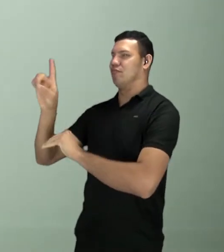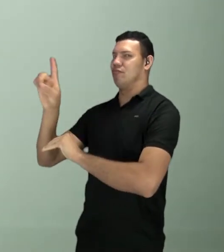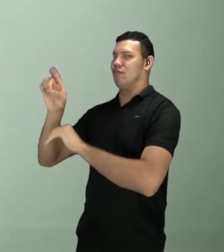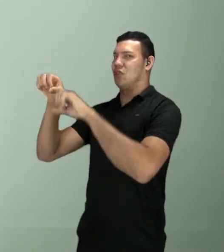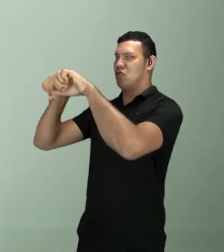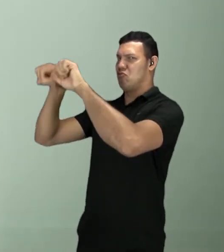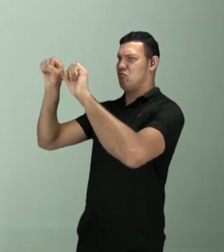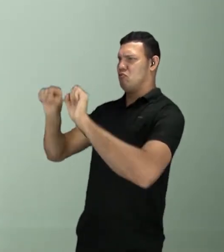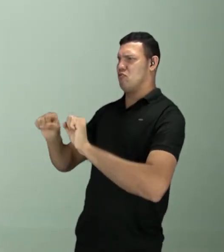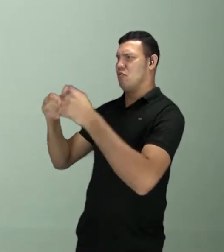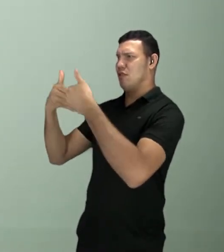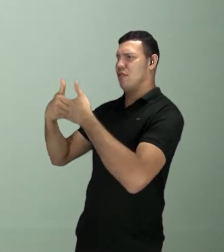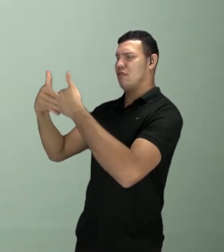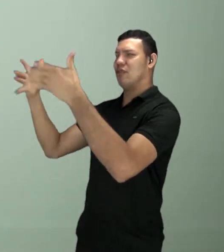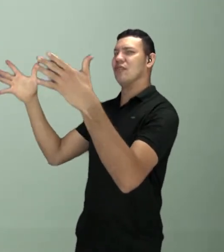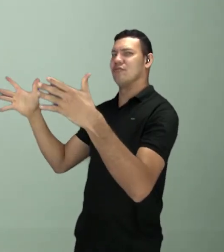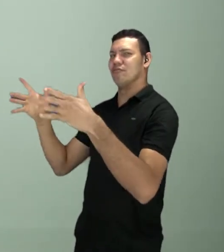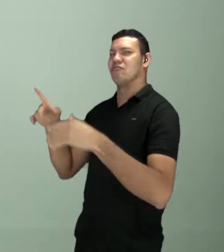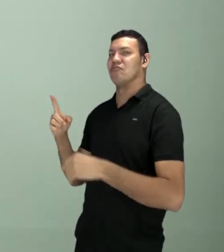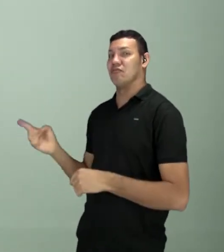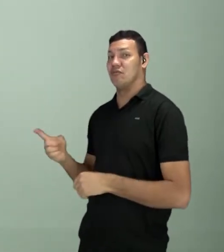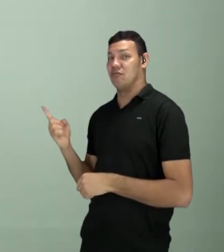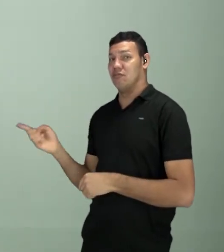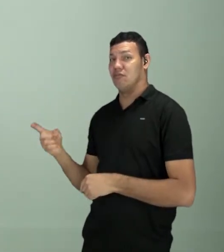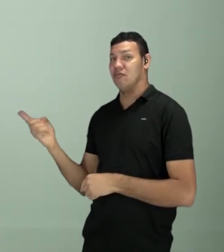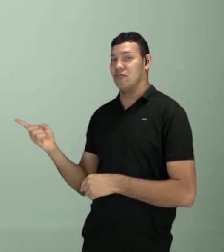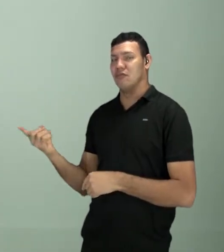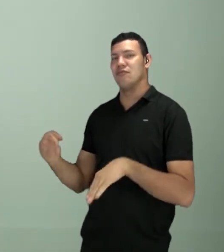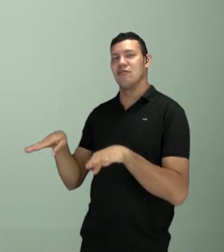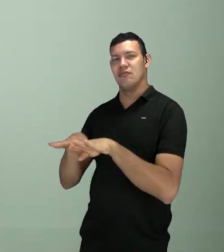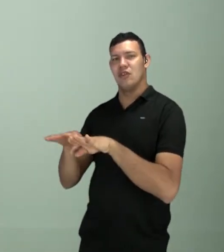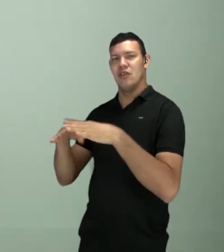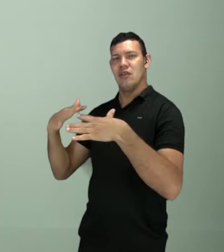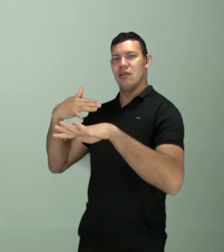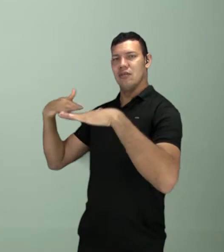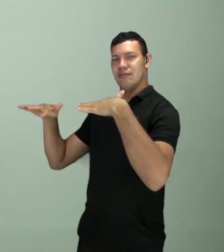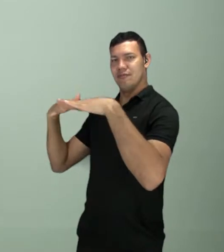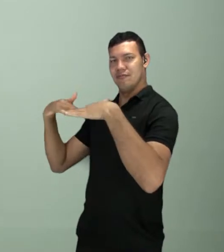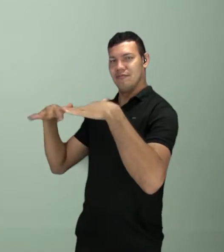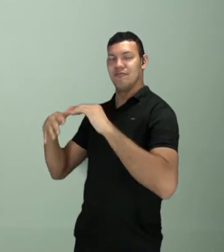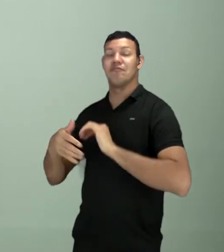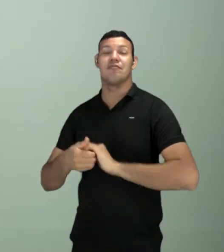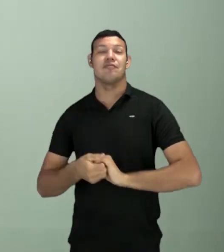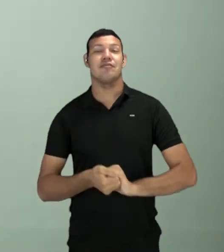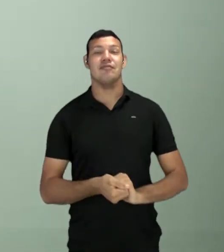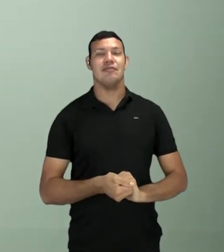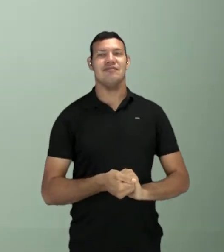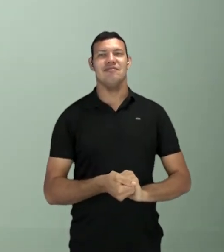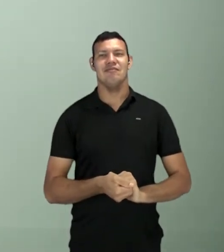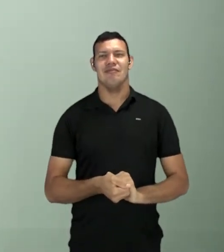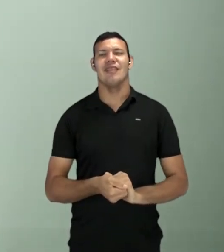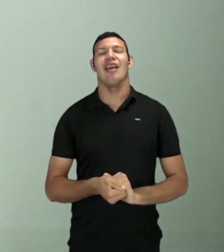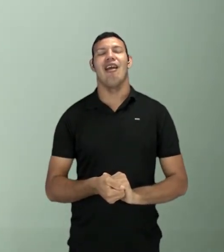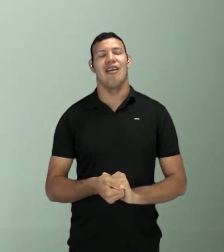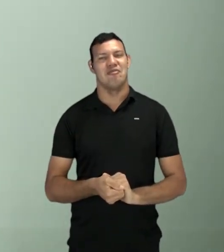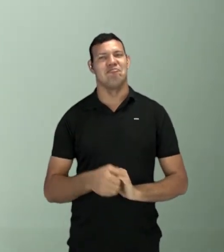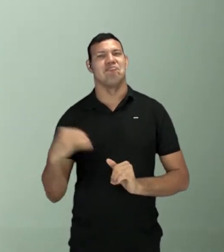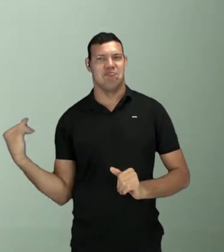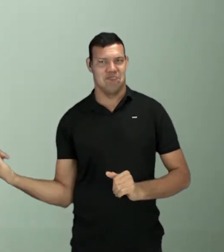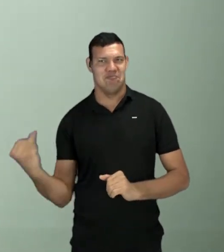aberto, infinito e sempre dinâmico, tá ok? Sempre dinâmico. Isso marcou nossa aula